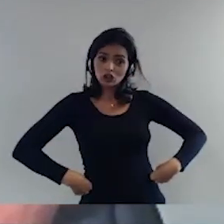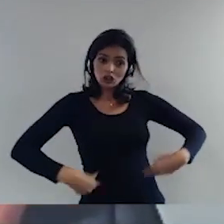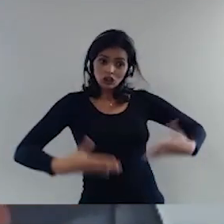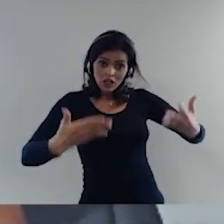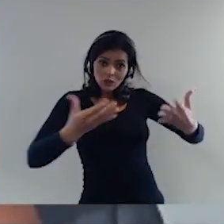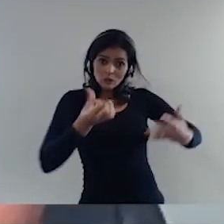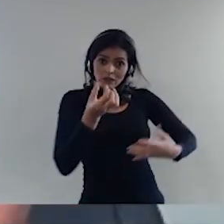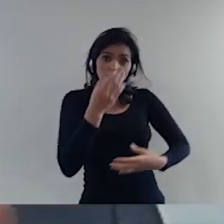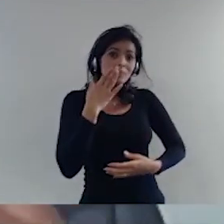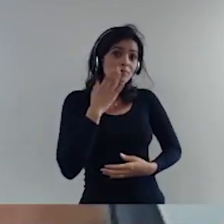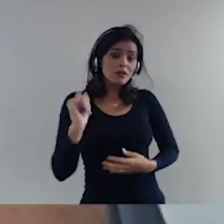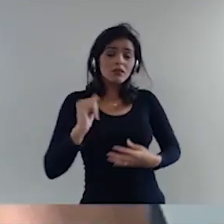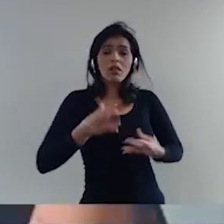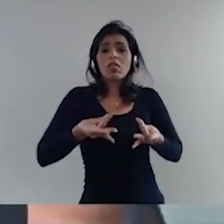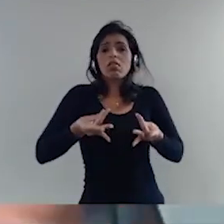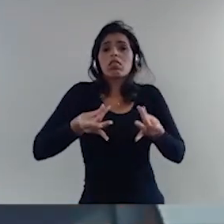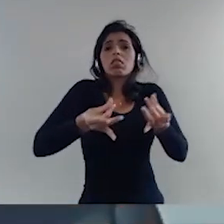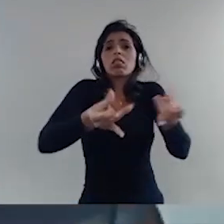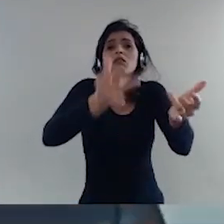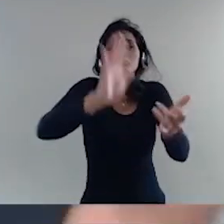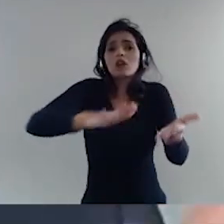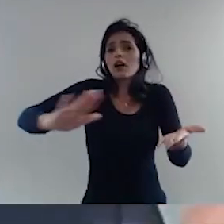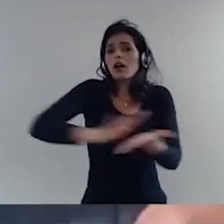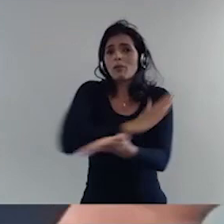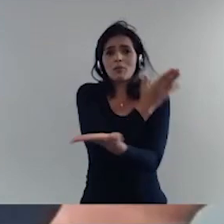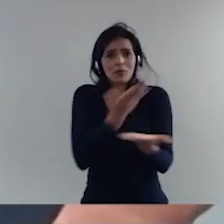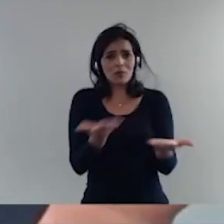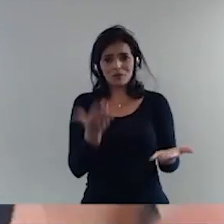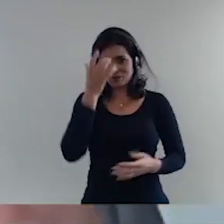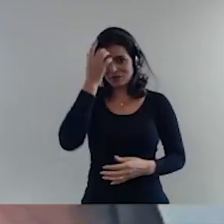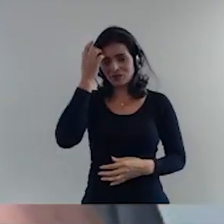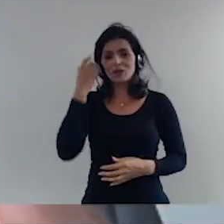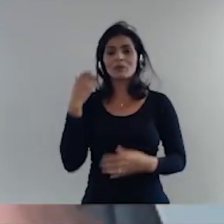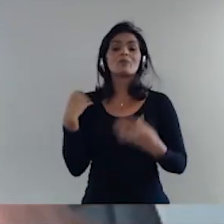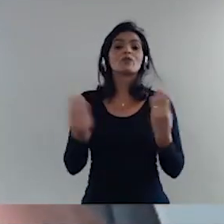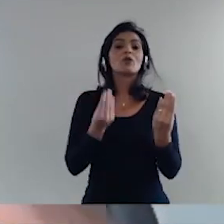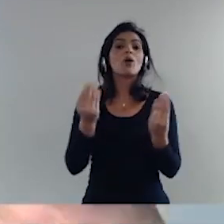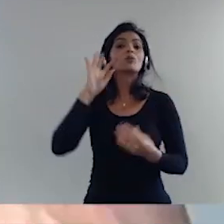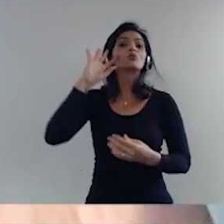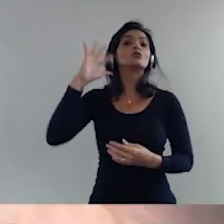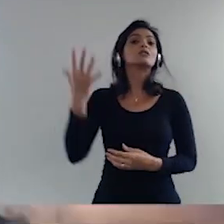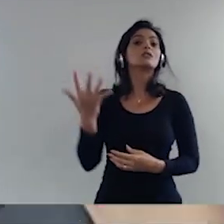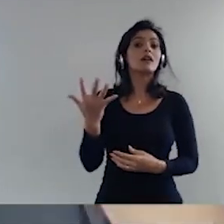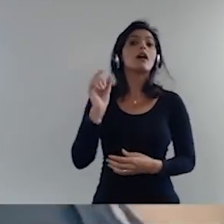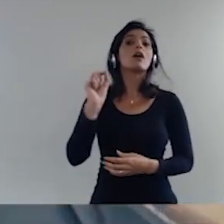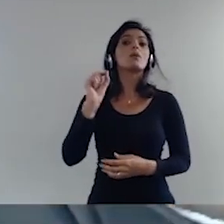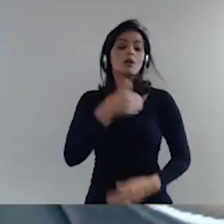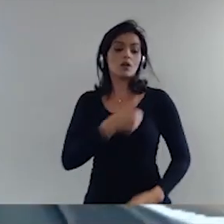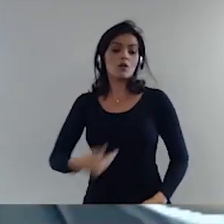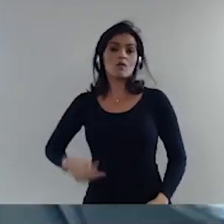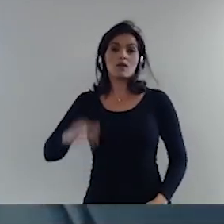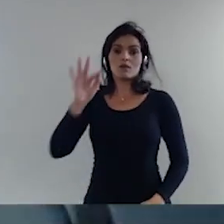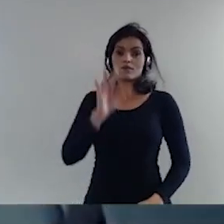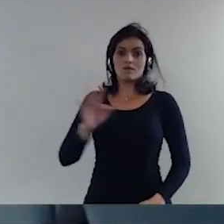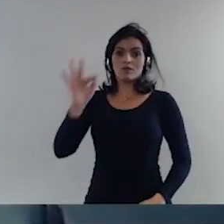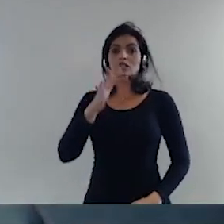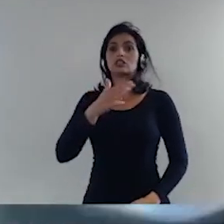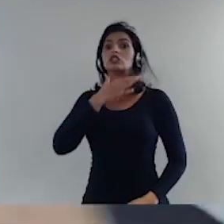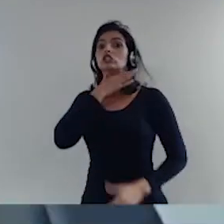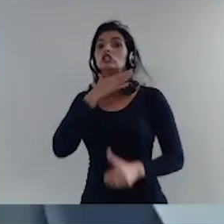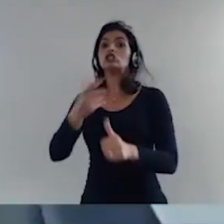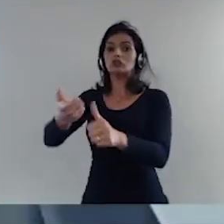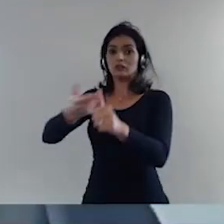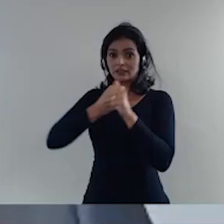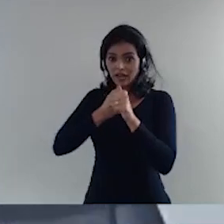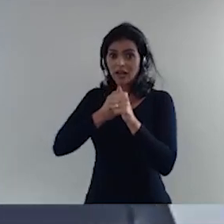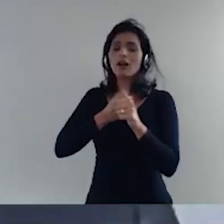problema. Portanto, qual é a saída? E com isso vou encerrar. A saída é a União se endividar e